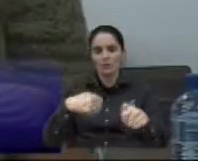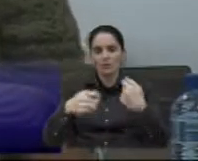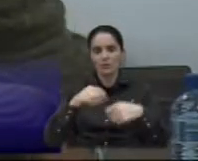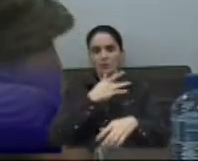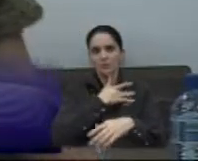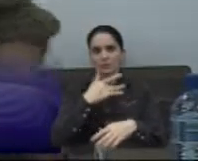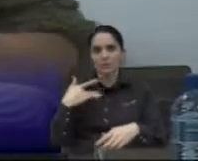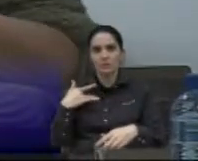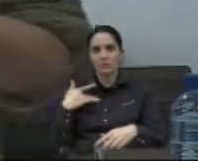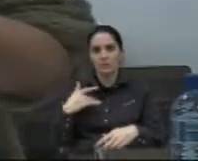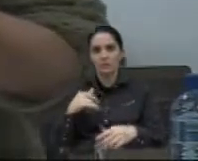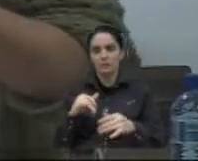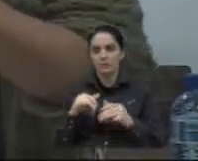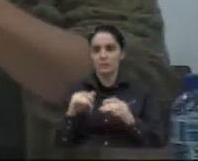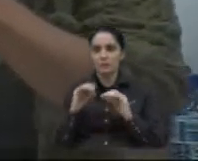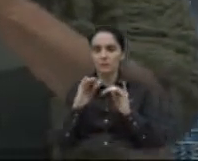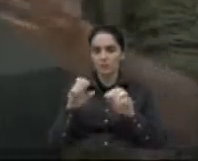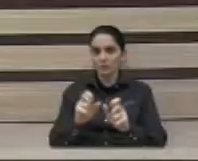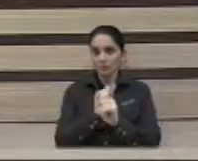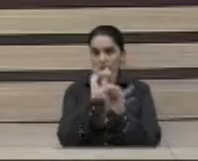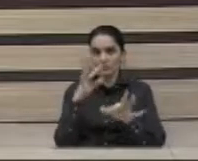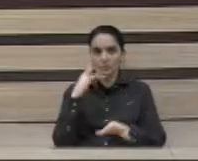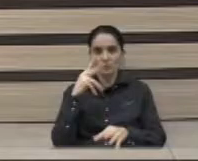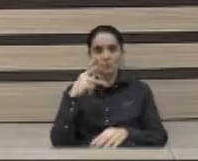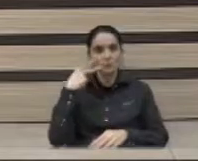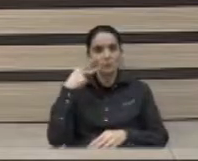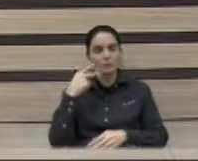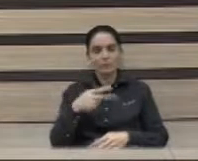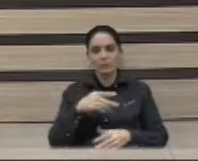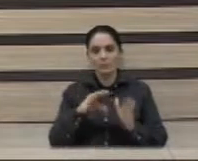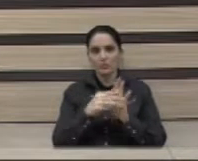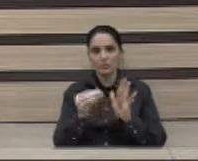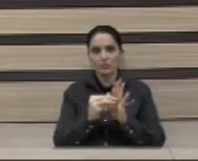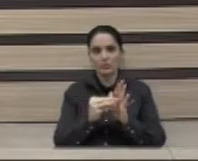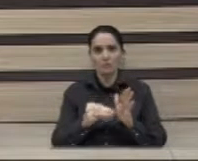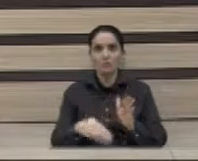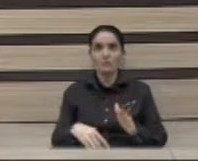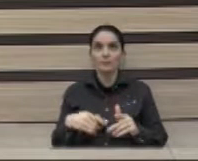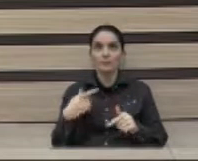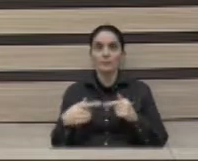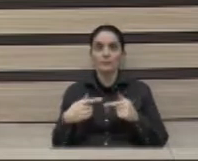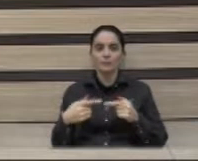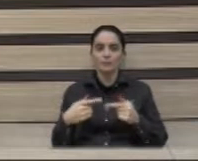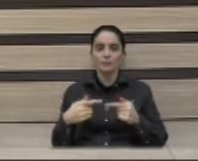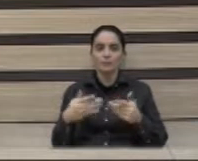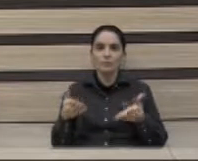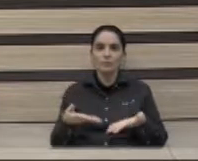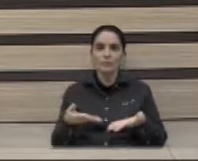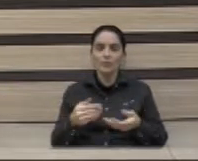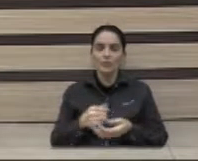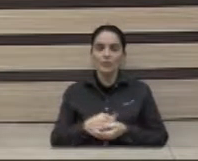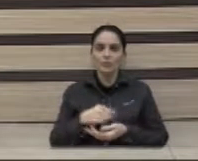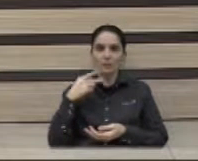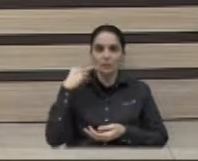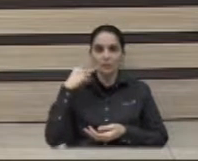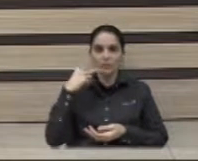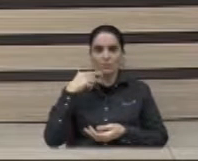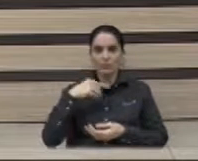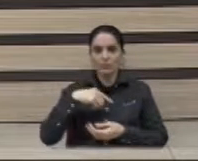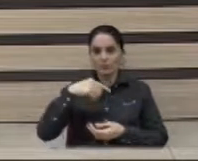a todos os vereadores. Muito obrigado, senhor presidente. A emenda continua em discussão. Quero discutir. Para discutir a emenda, o nobre vereador Aloysio